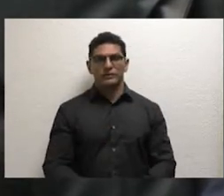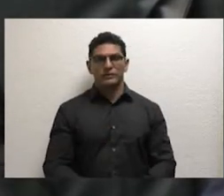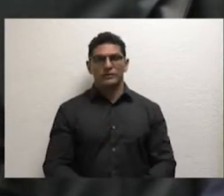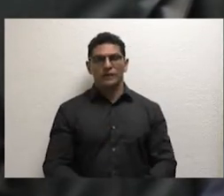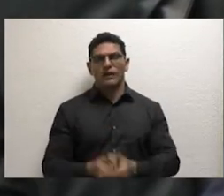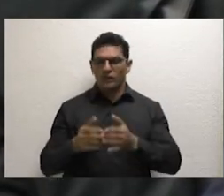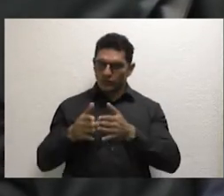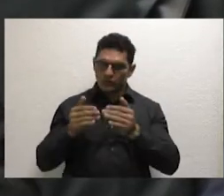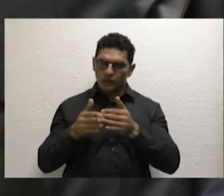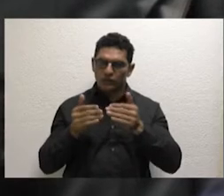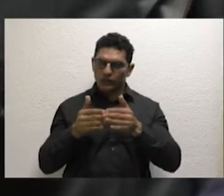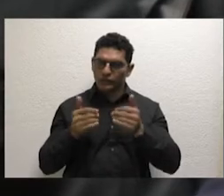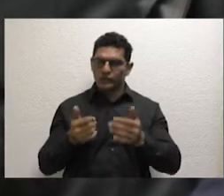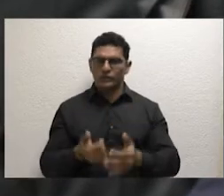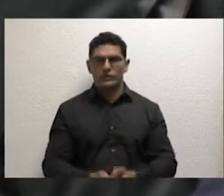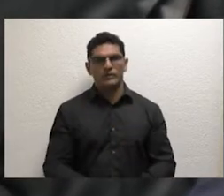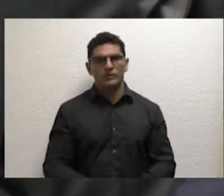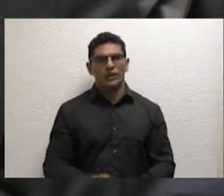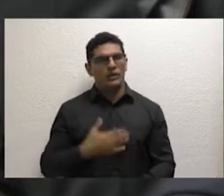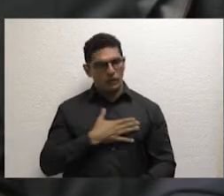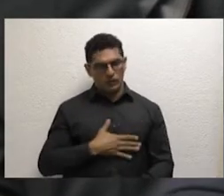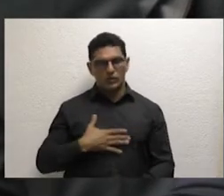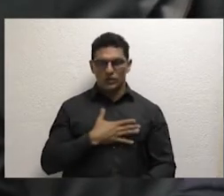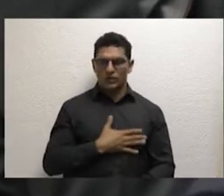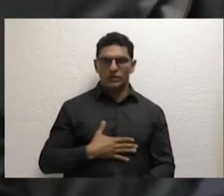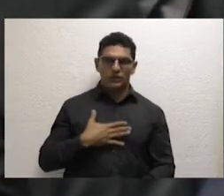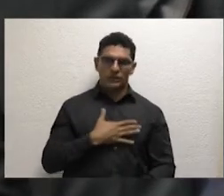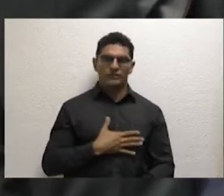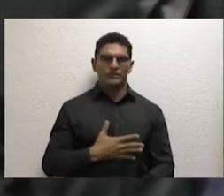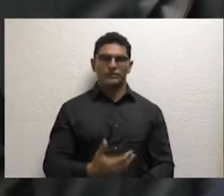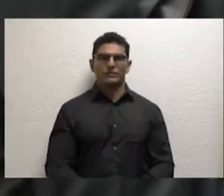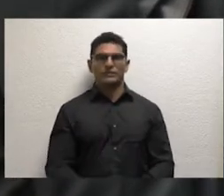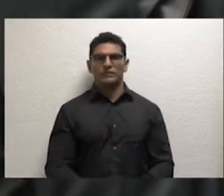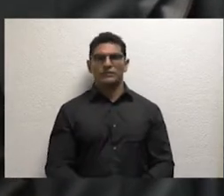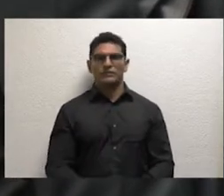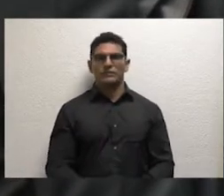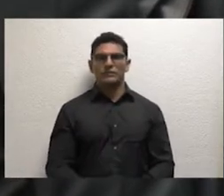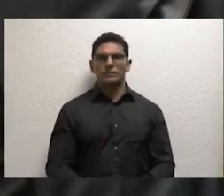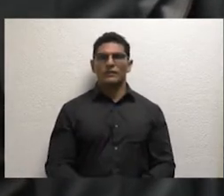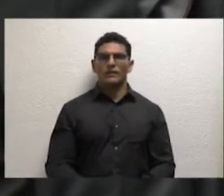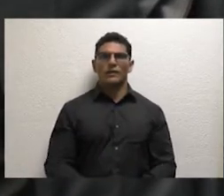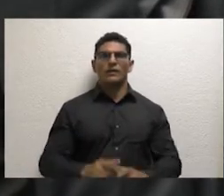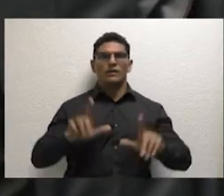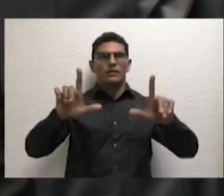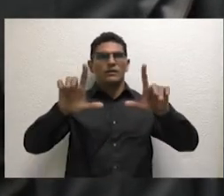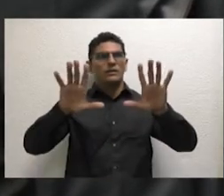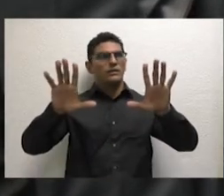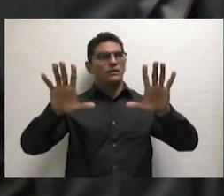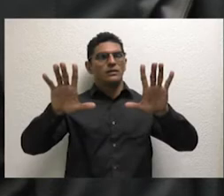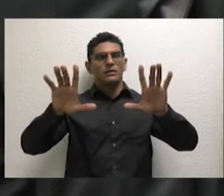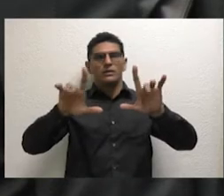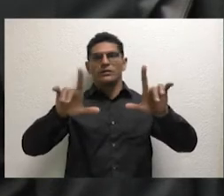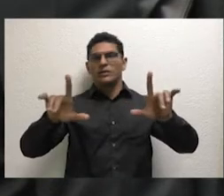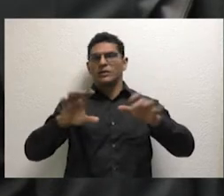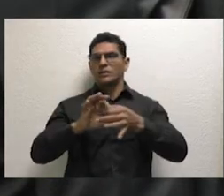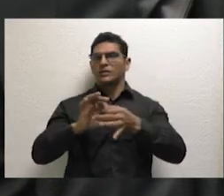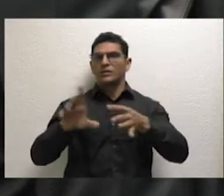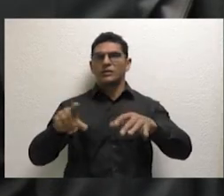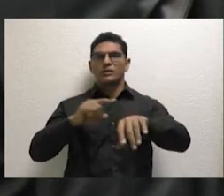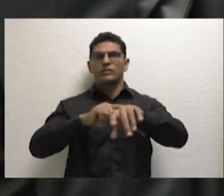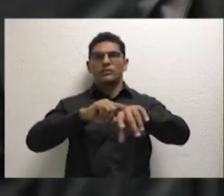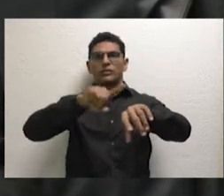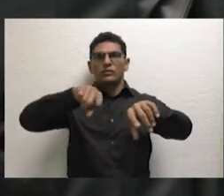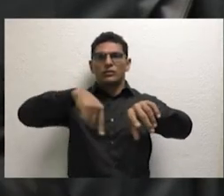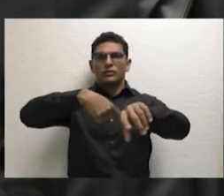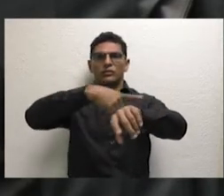solicitações gostaria de solicitar ao controle de painel que que deixe o cronômetro de